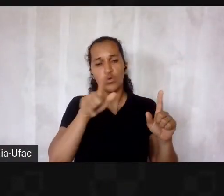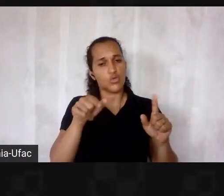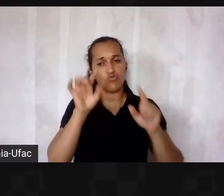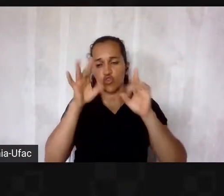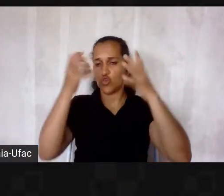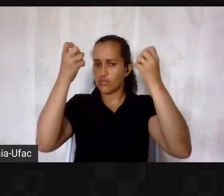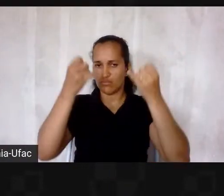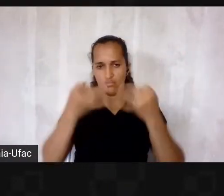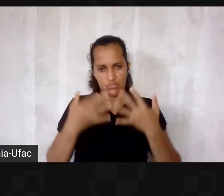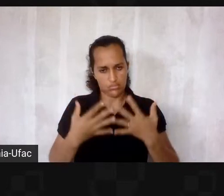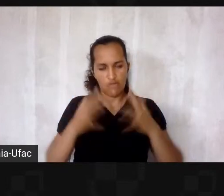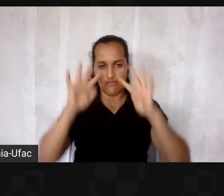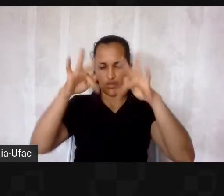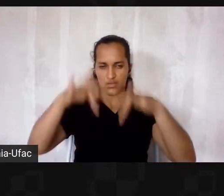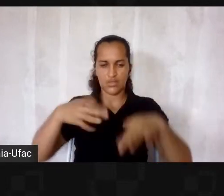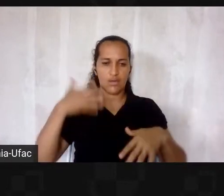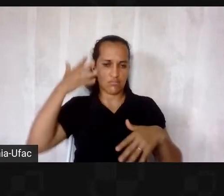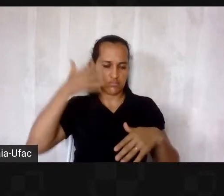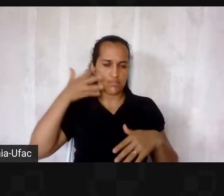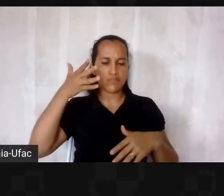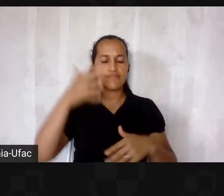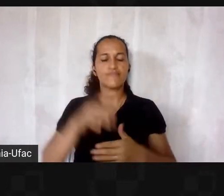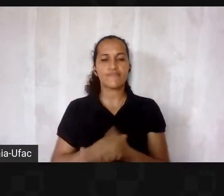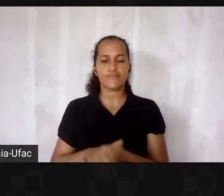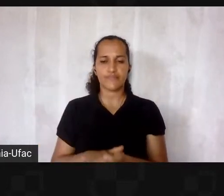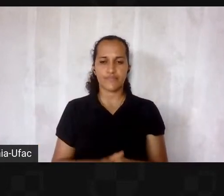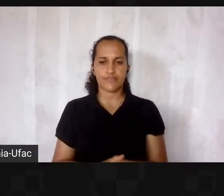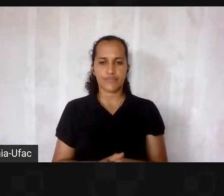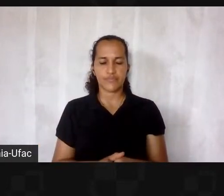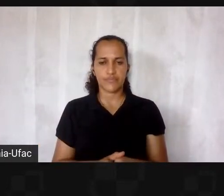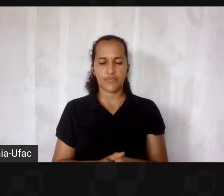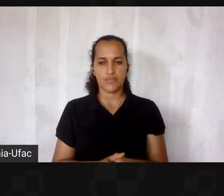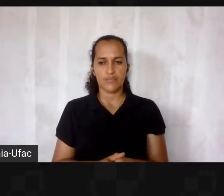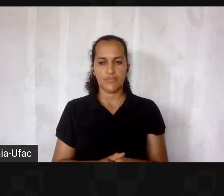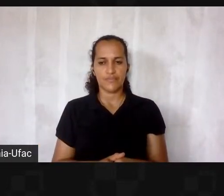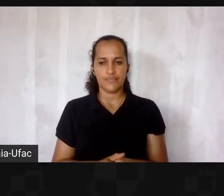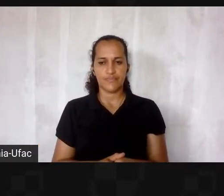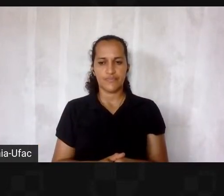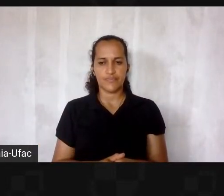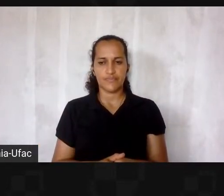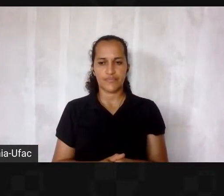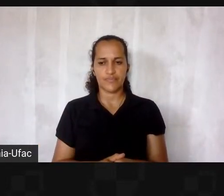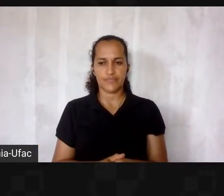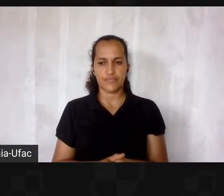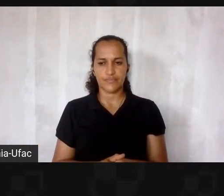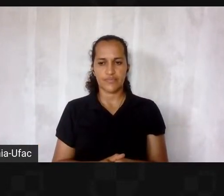terminar aqui, onde eu parei, rapidinho.